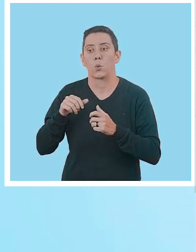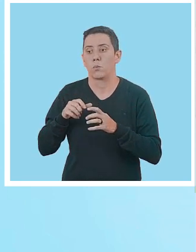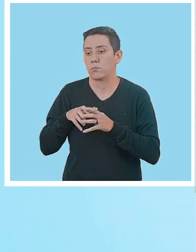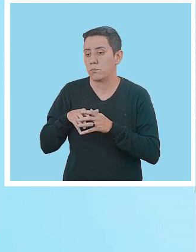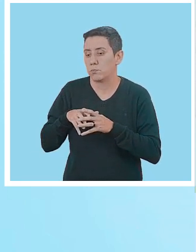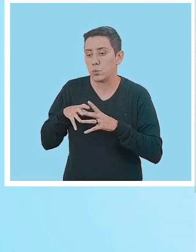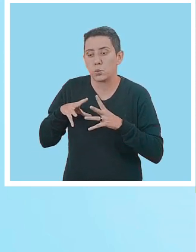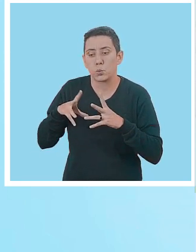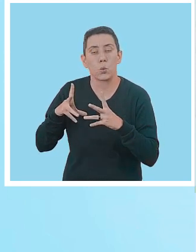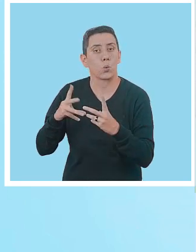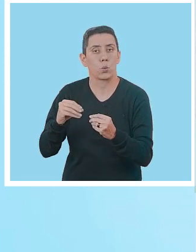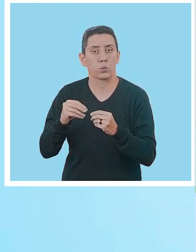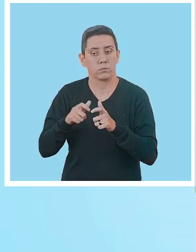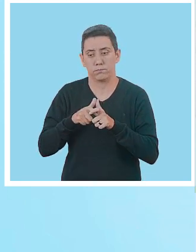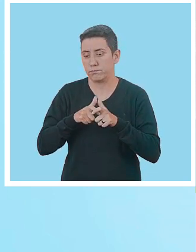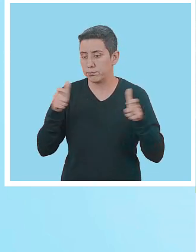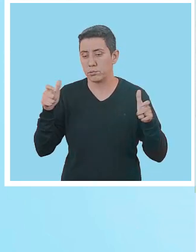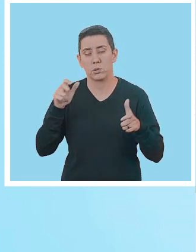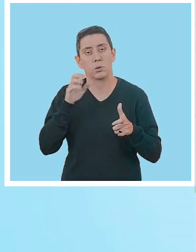com